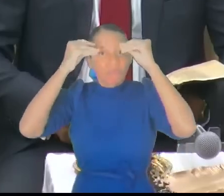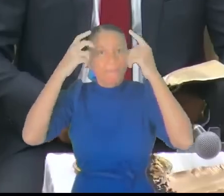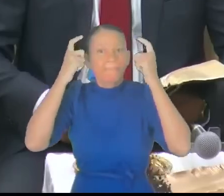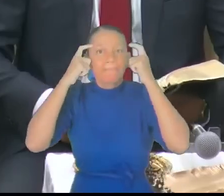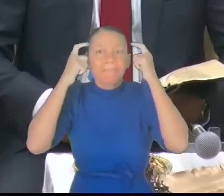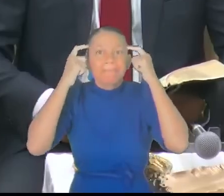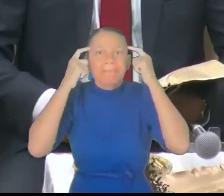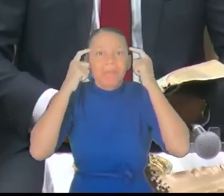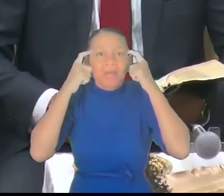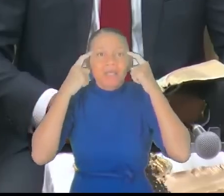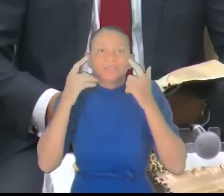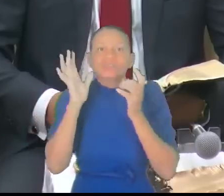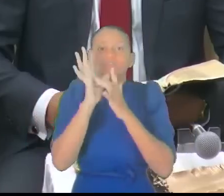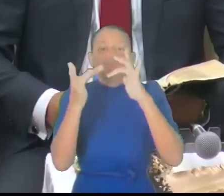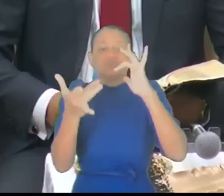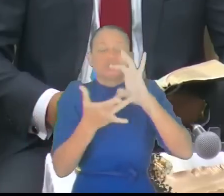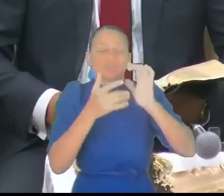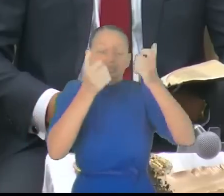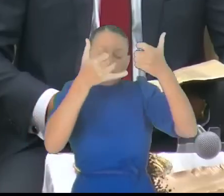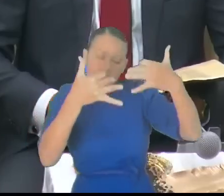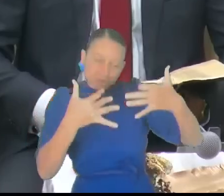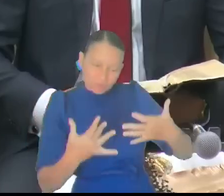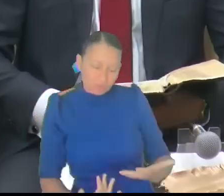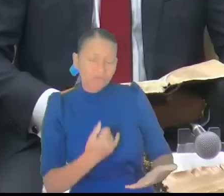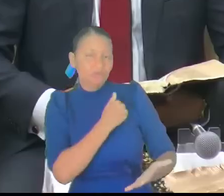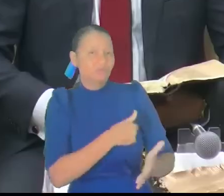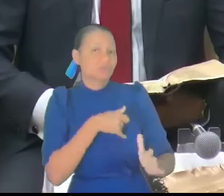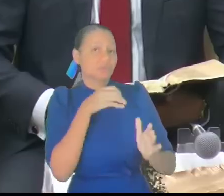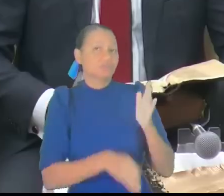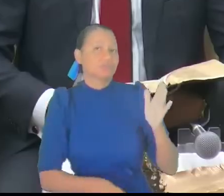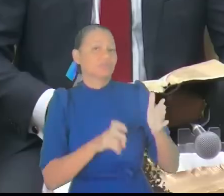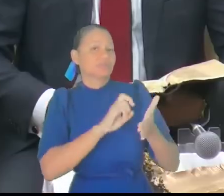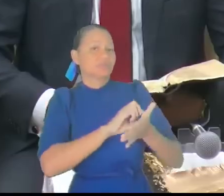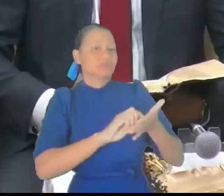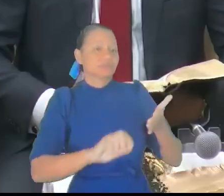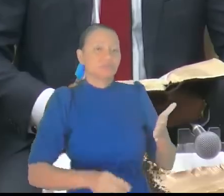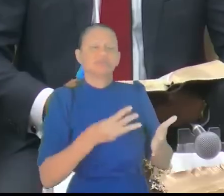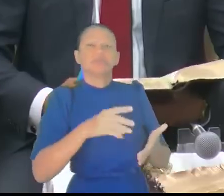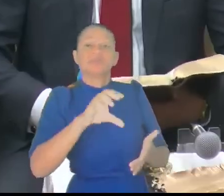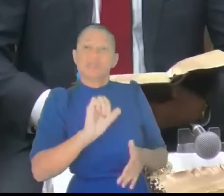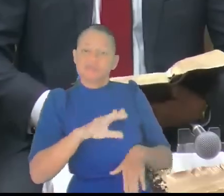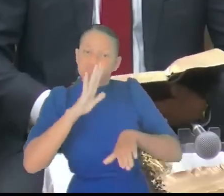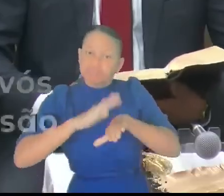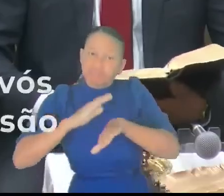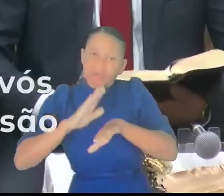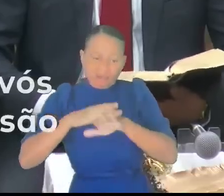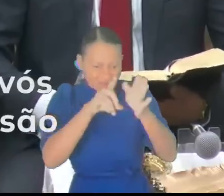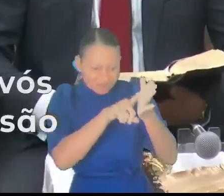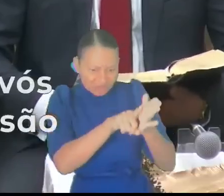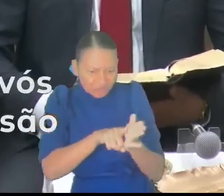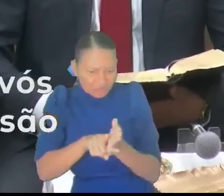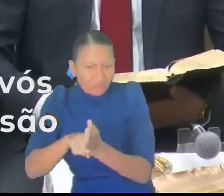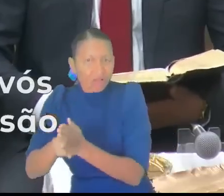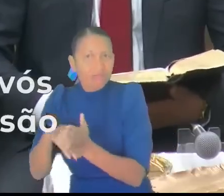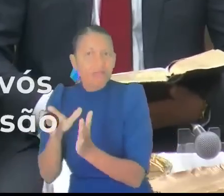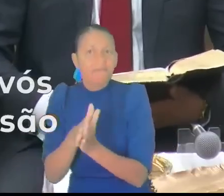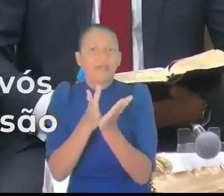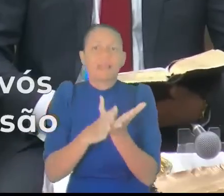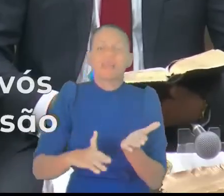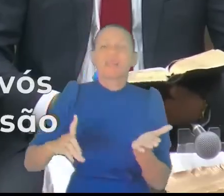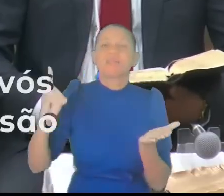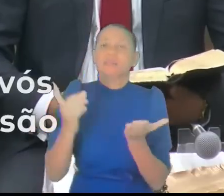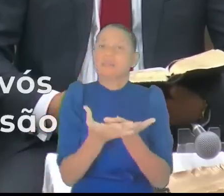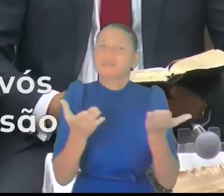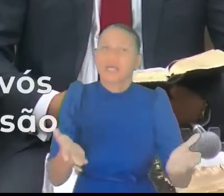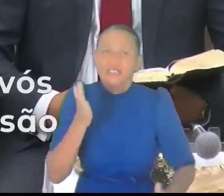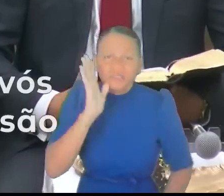em São João 5,39, Jesus disse: examinais as Escrituras. Quem